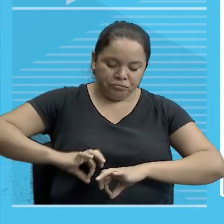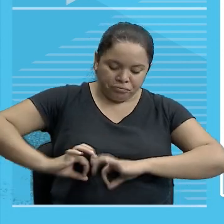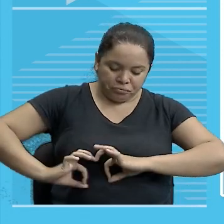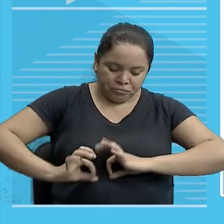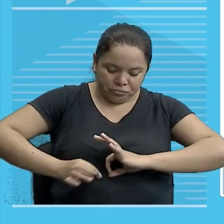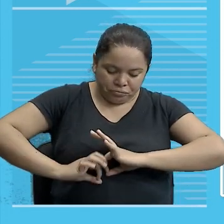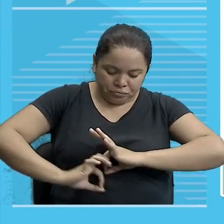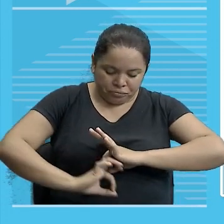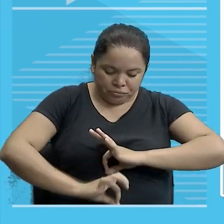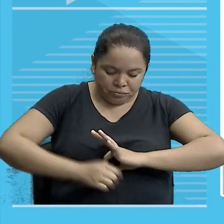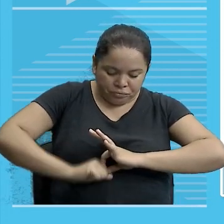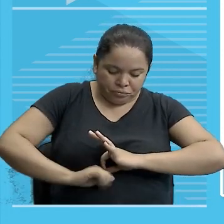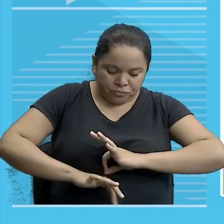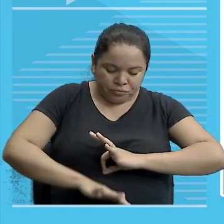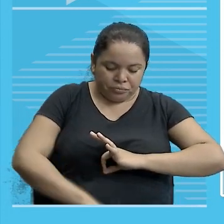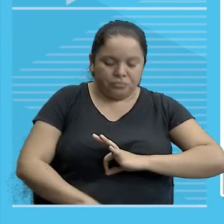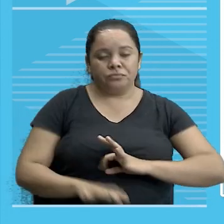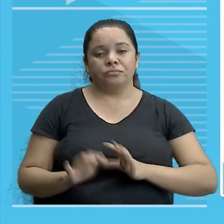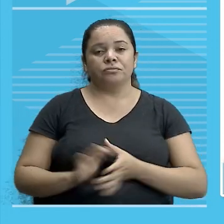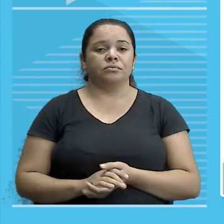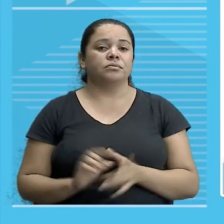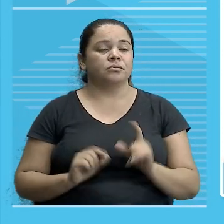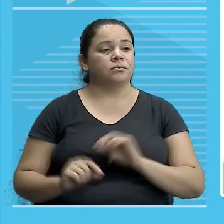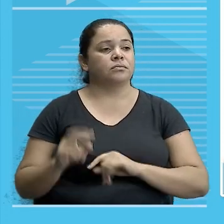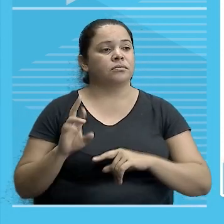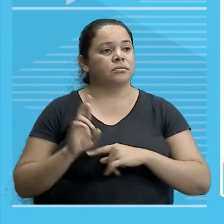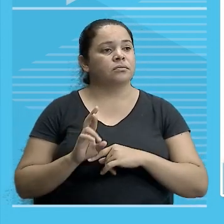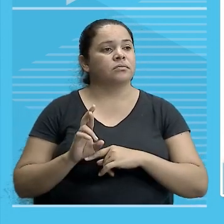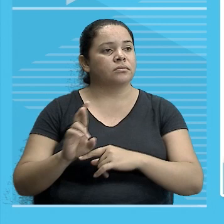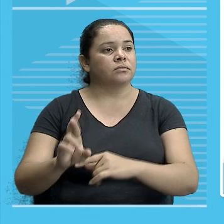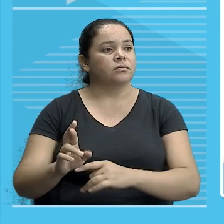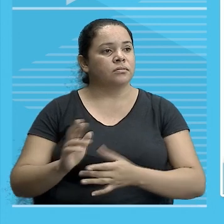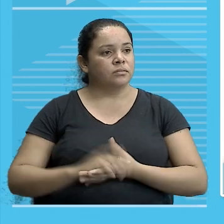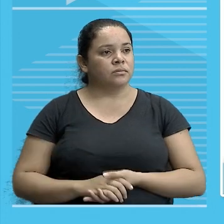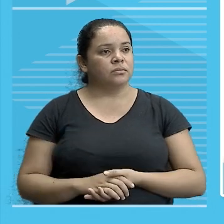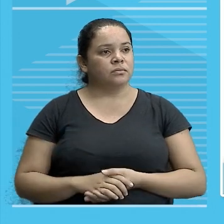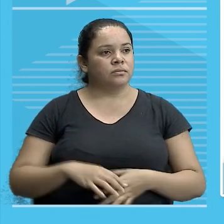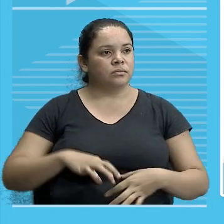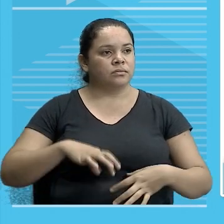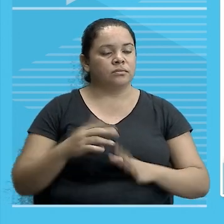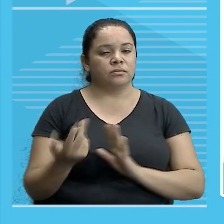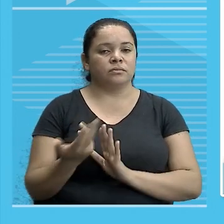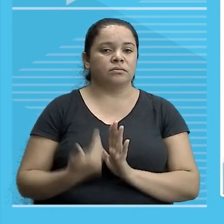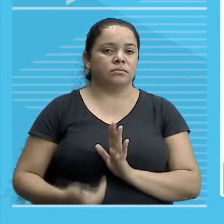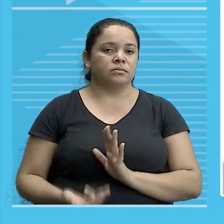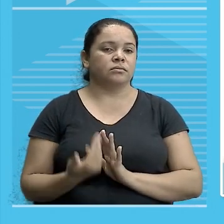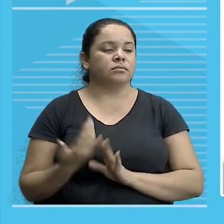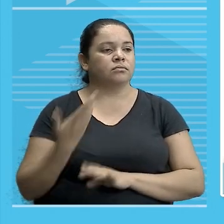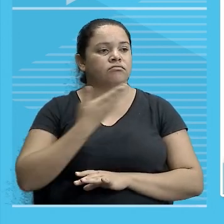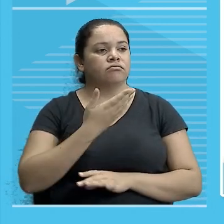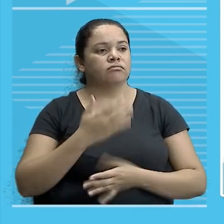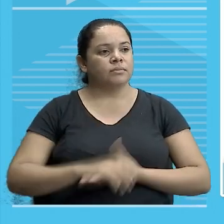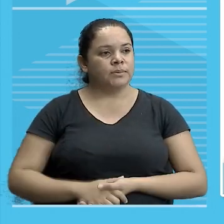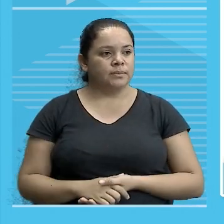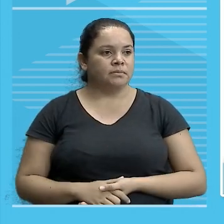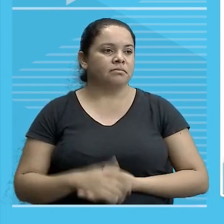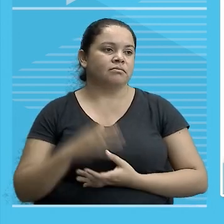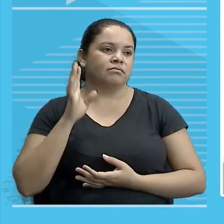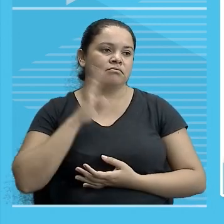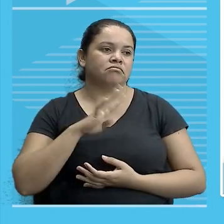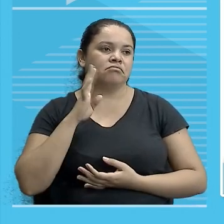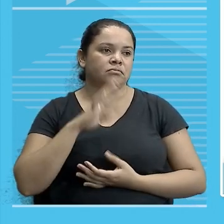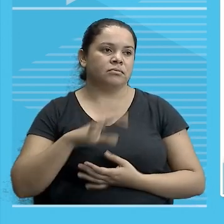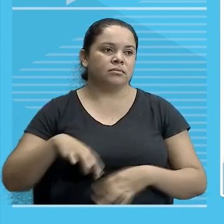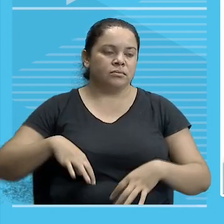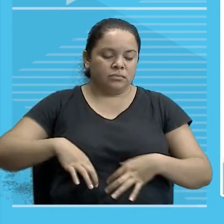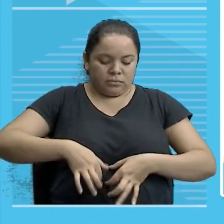tema digestório, ele é representado, aí nesse caso, por esse desenhozinho lindo, né? Bem, bem legal, do estômago,